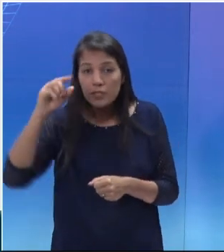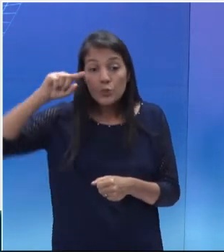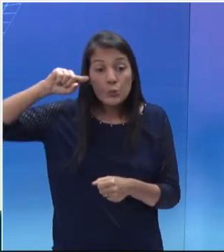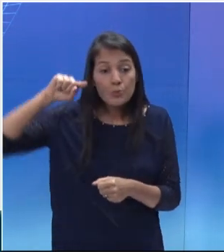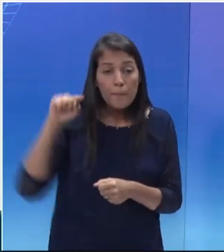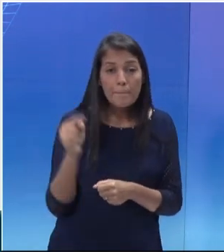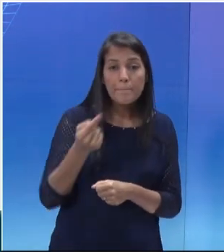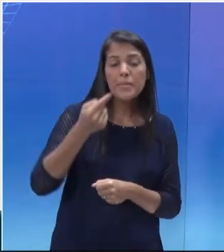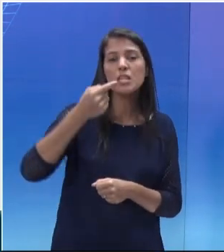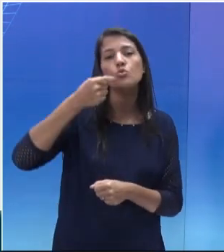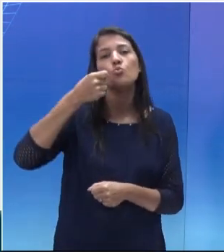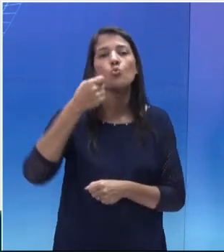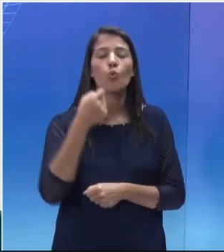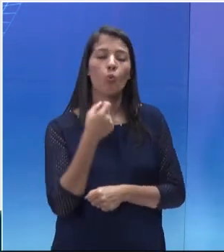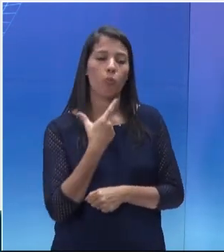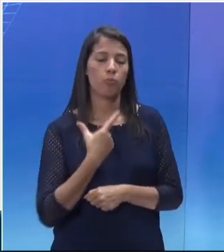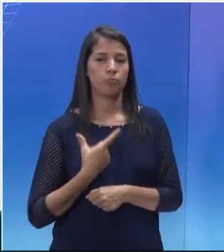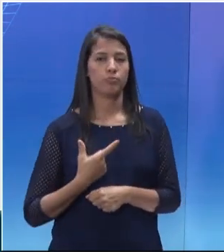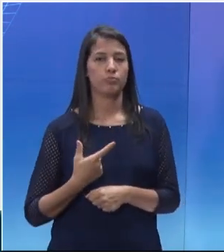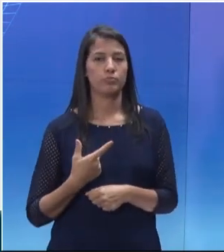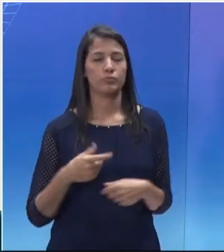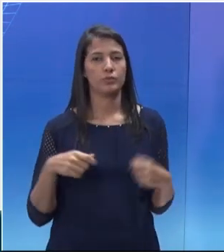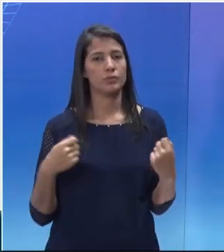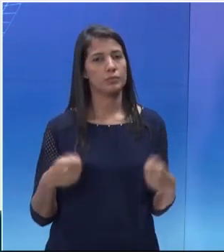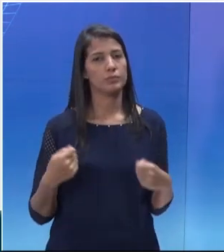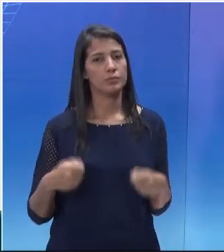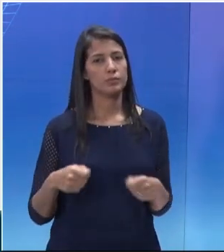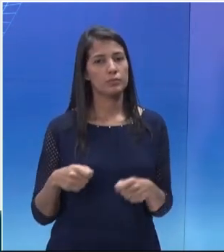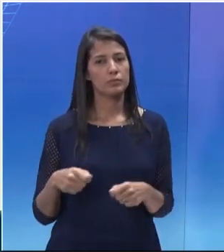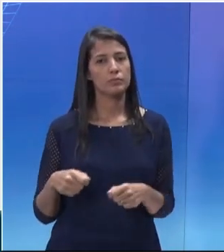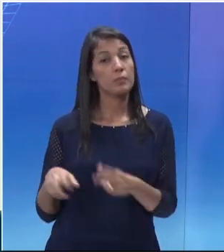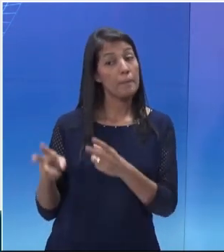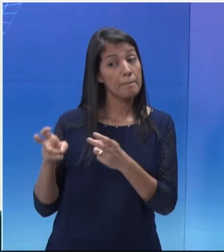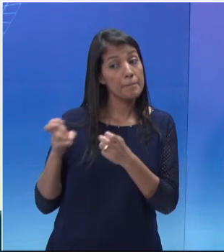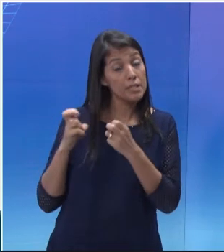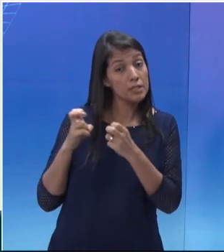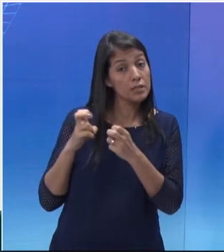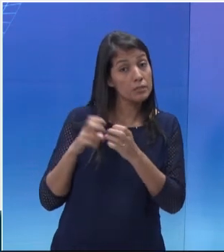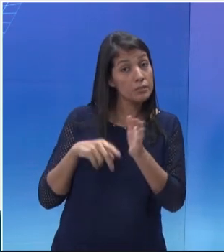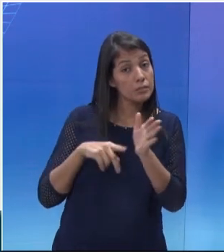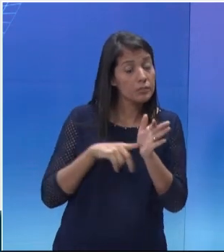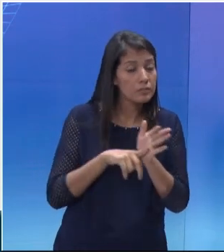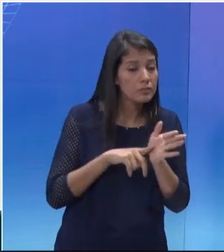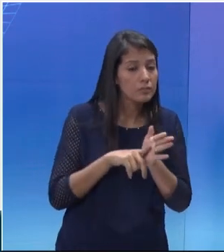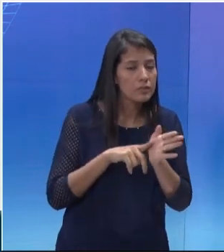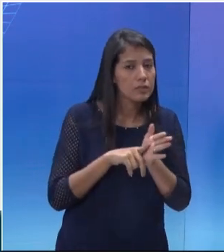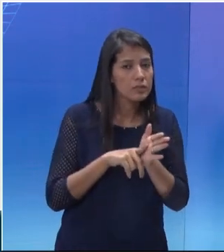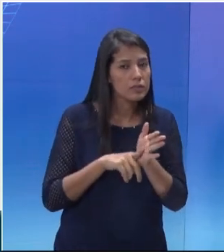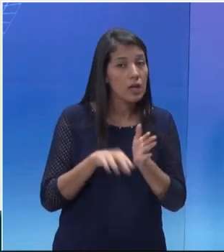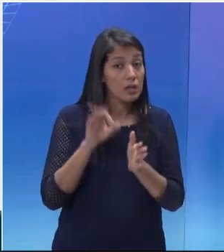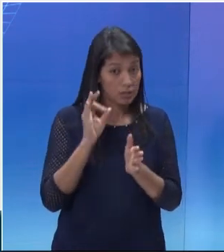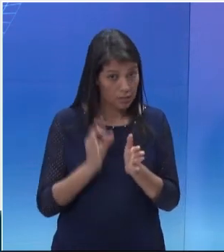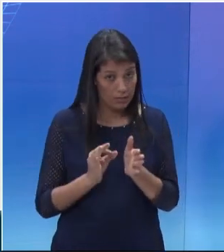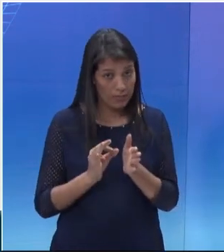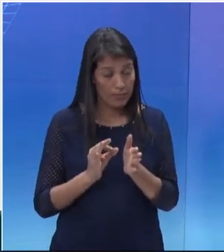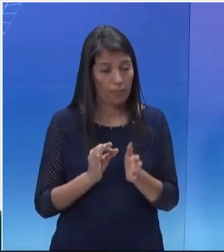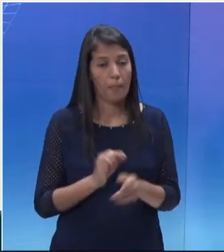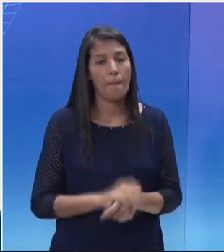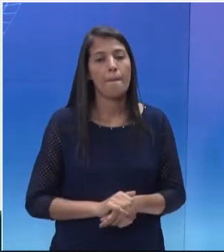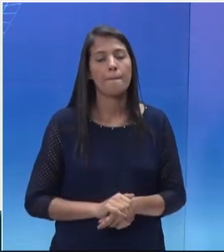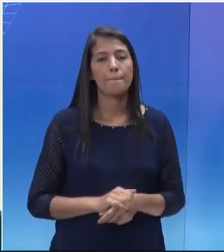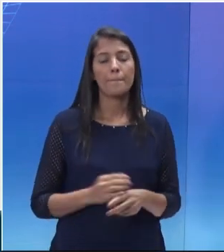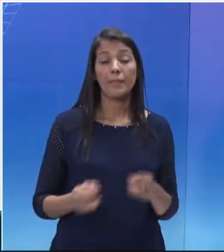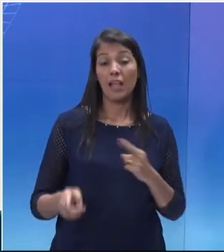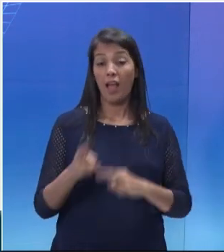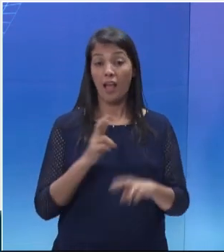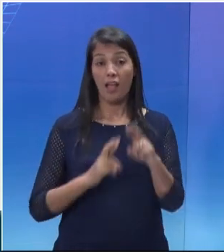quantidade desconhecida de ácido acetilsalicílico a ser produzida, correto? Então, vamos